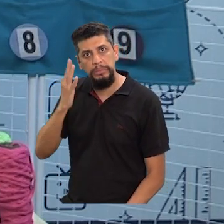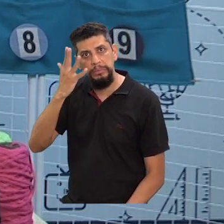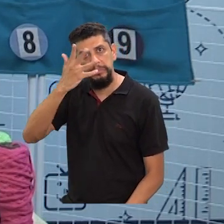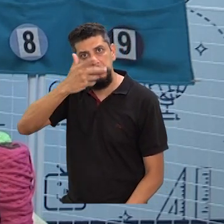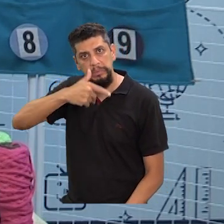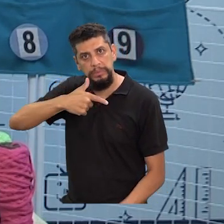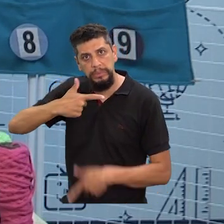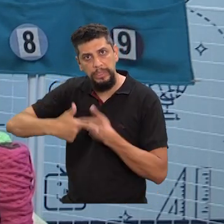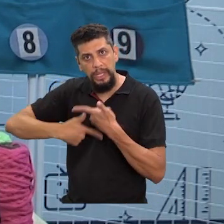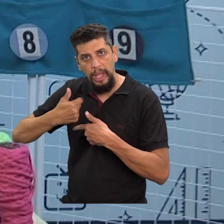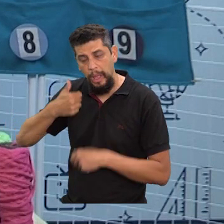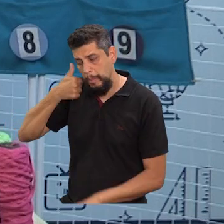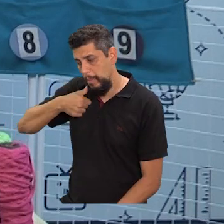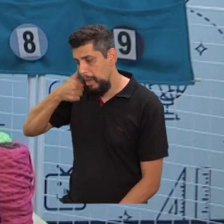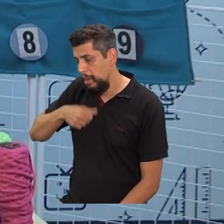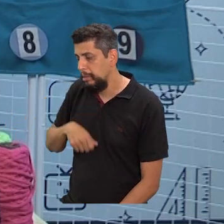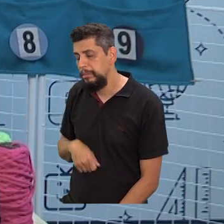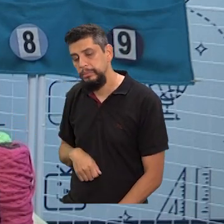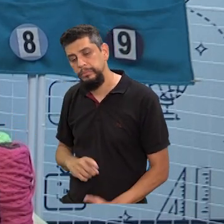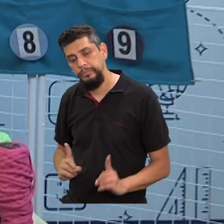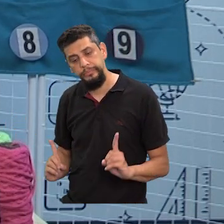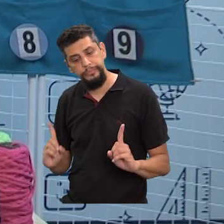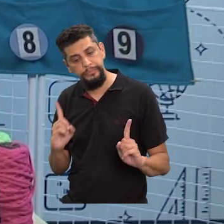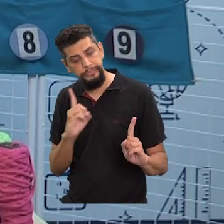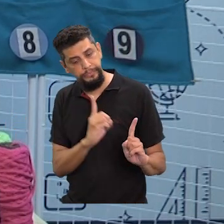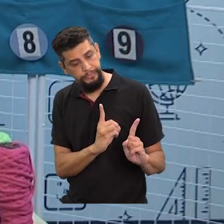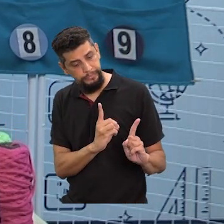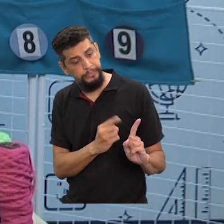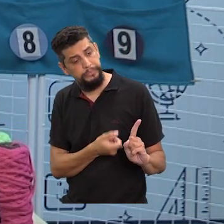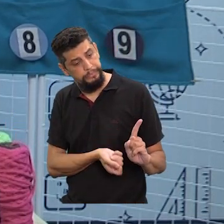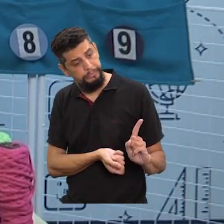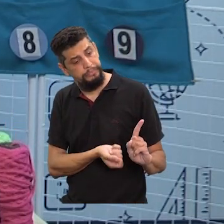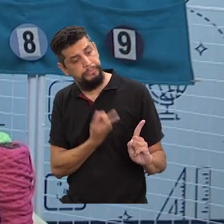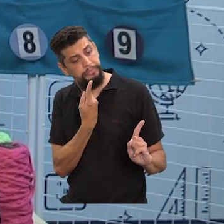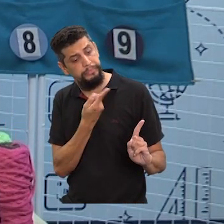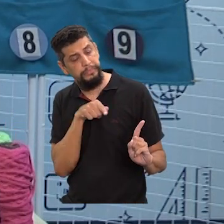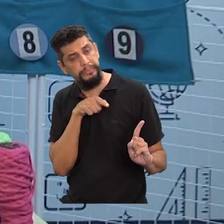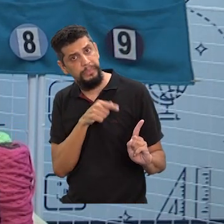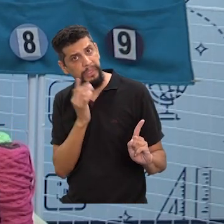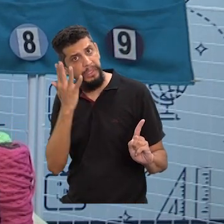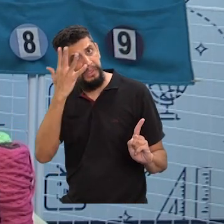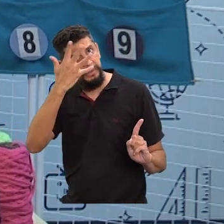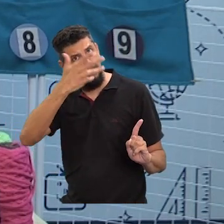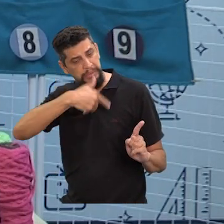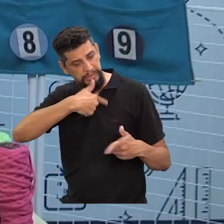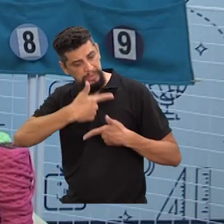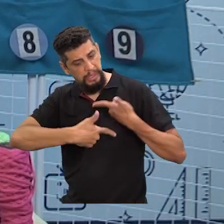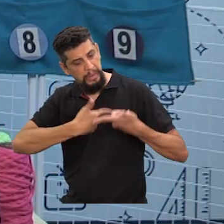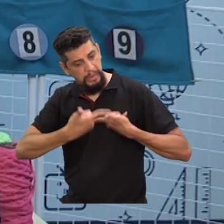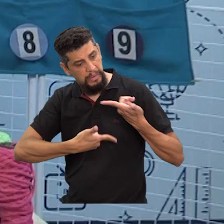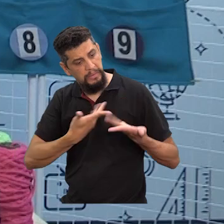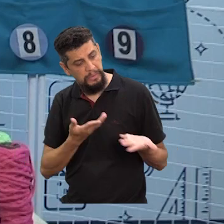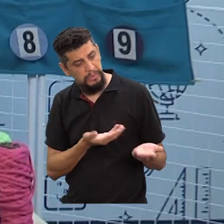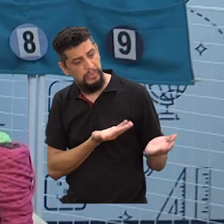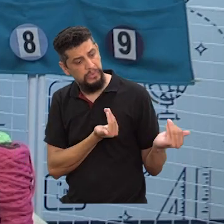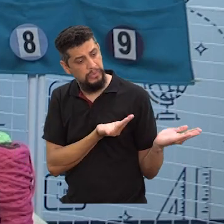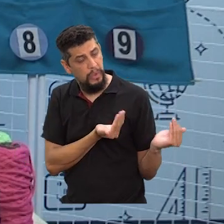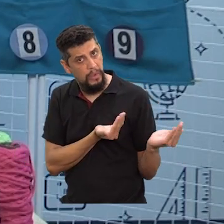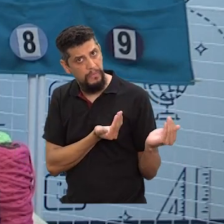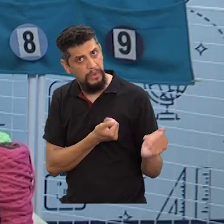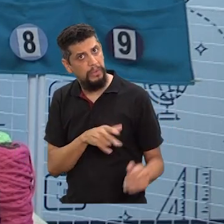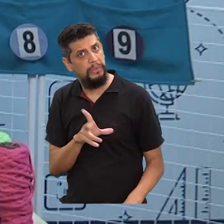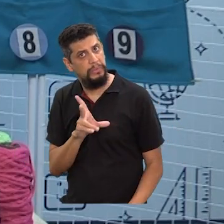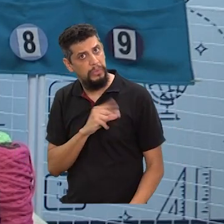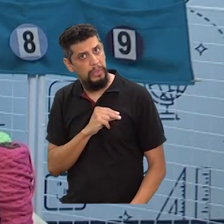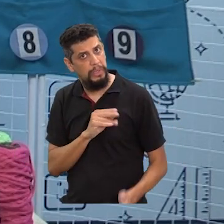seu trabalho, a velha chegou e perguntou: ué, que lindo trabalho, linda